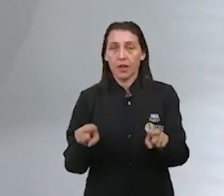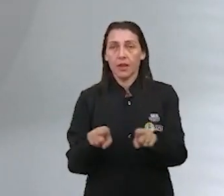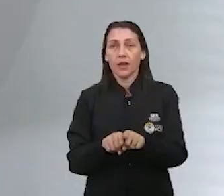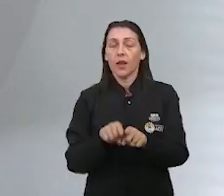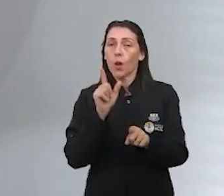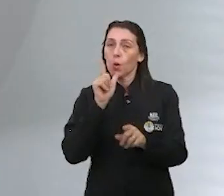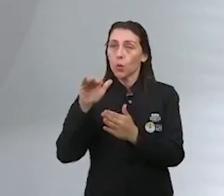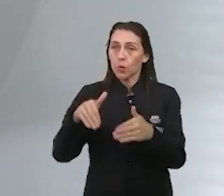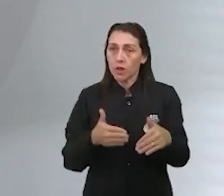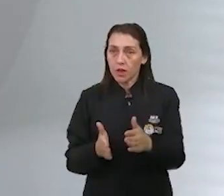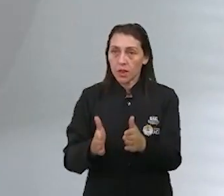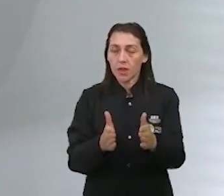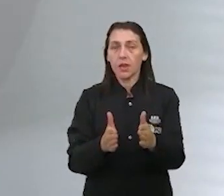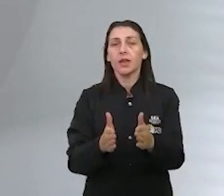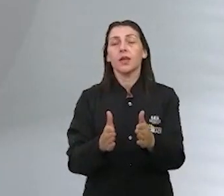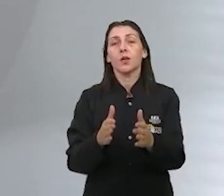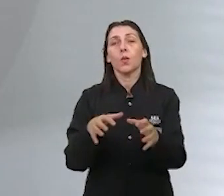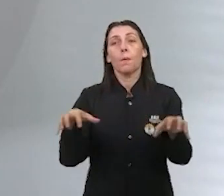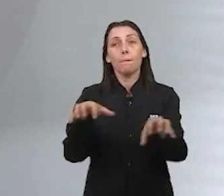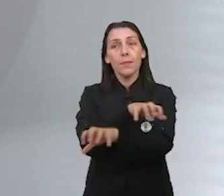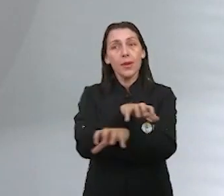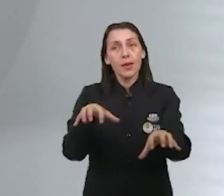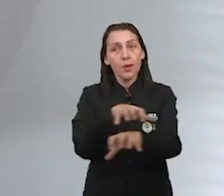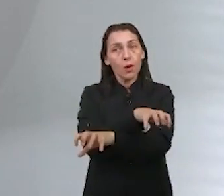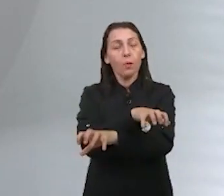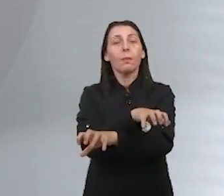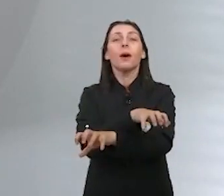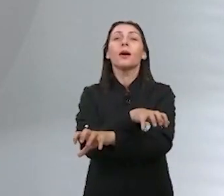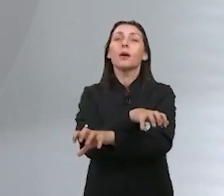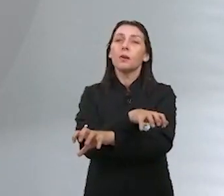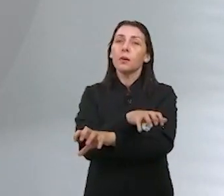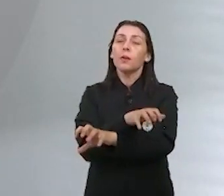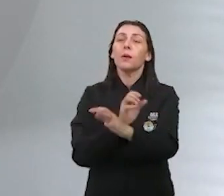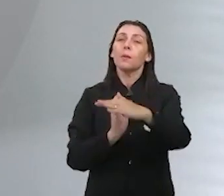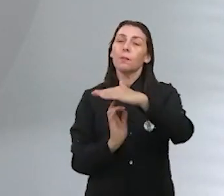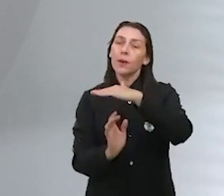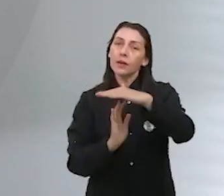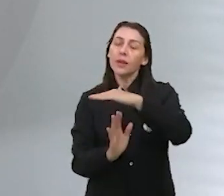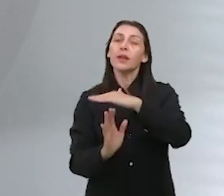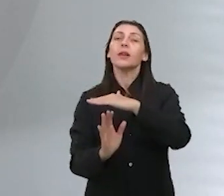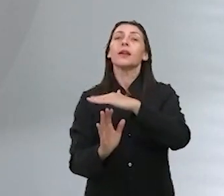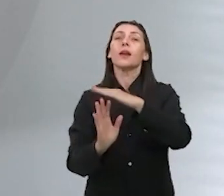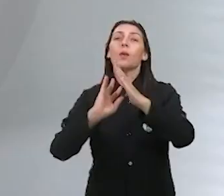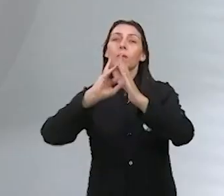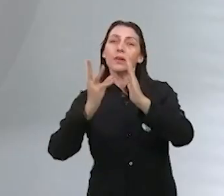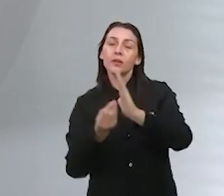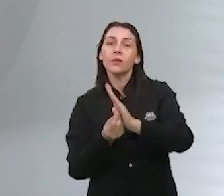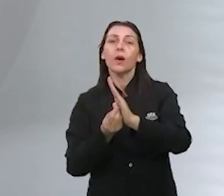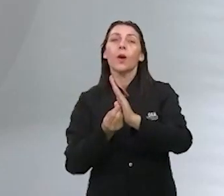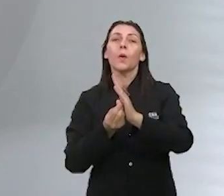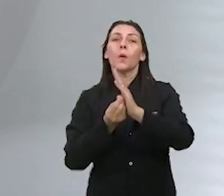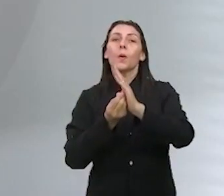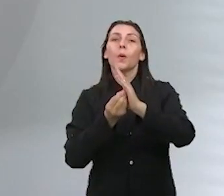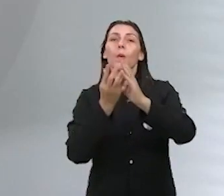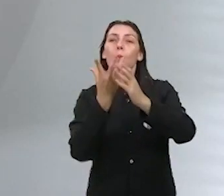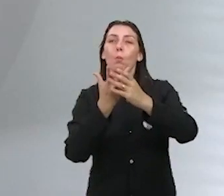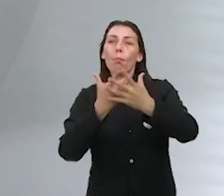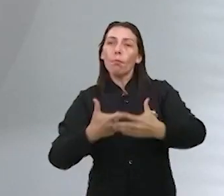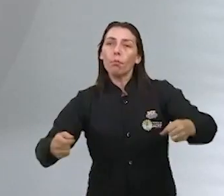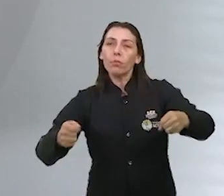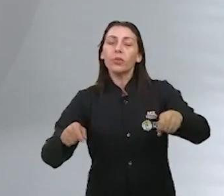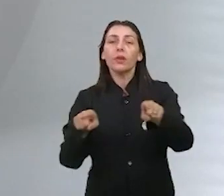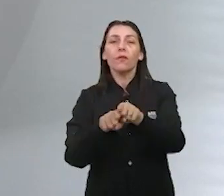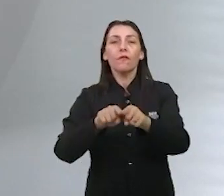dos rios, né, seja lá do bioma que for que a gente vai tratando, Pantanal, Amazônia, Mata Atlântica, Cerrado, enfim.